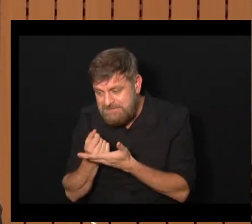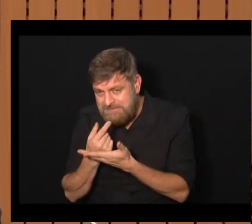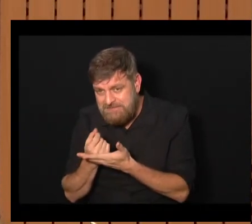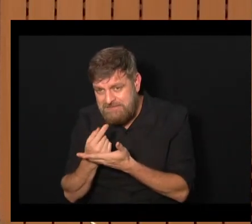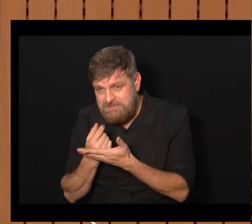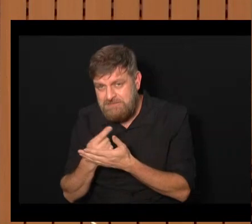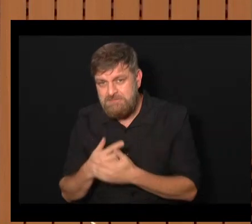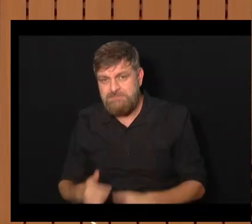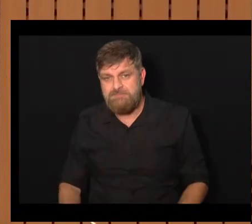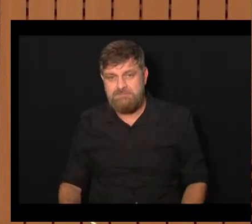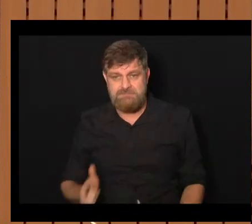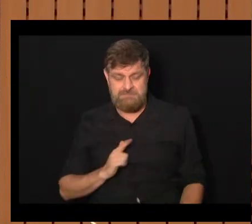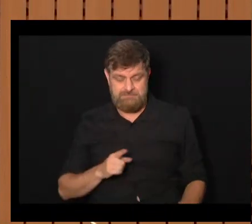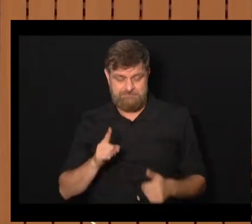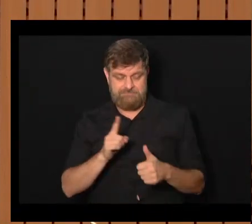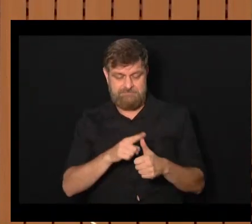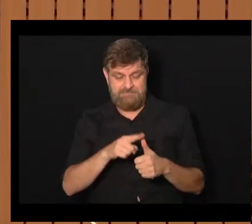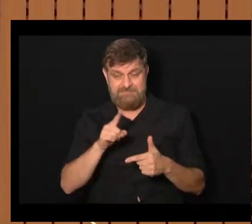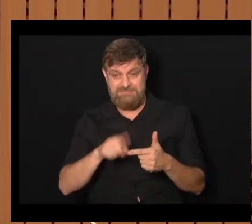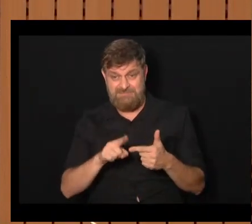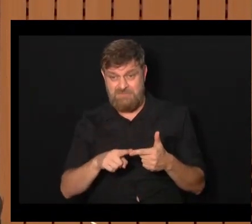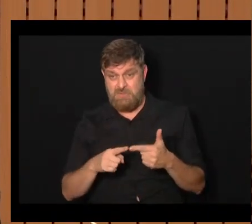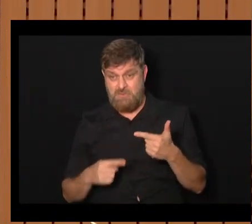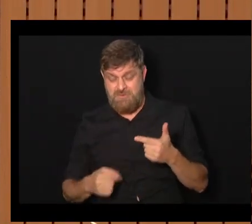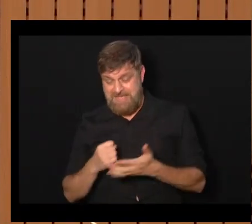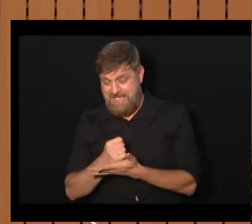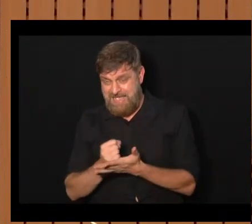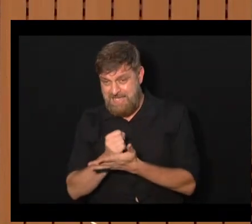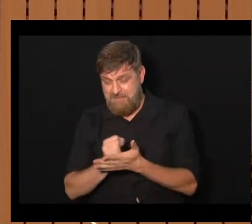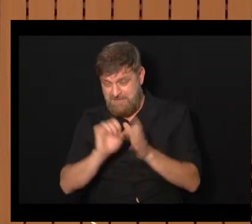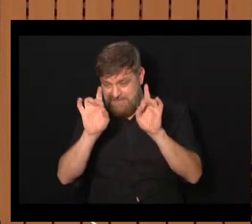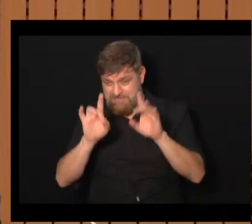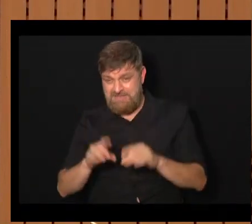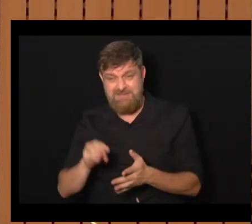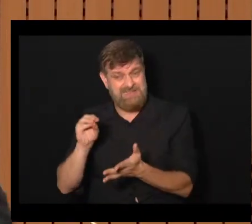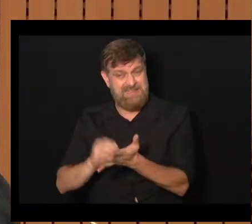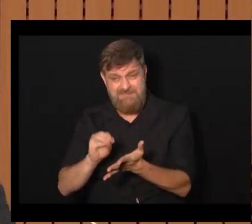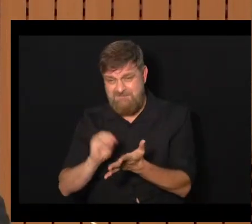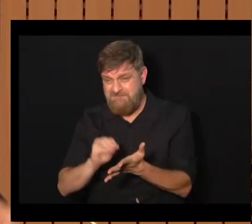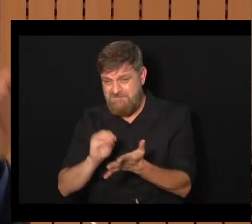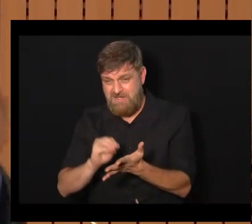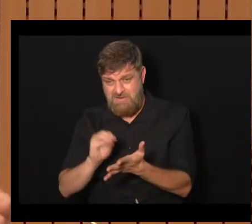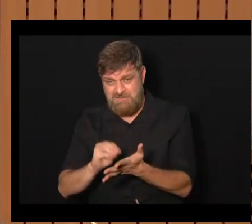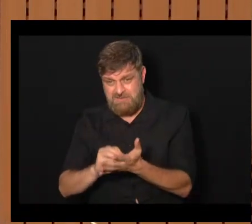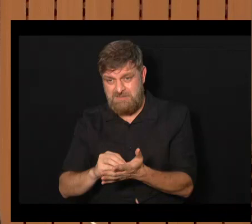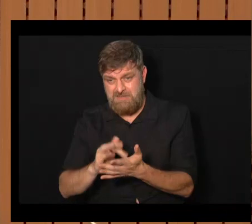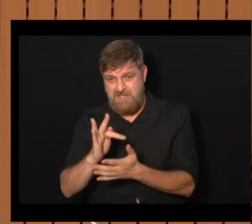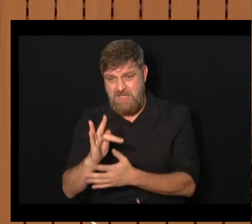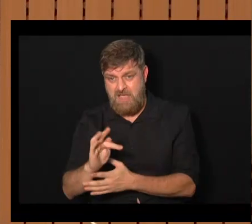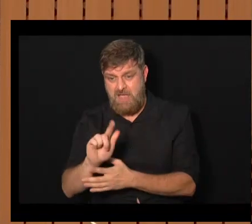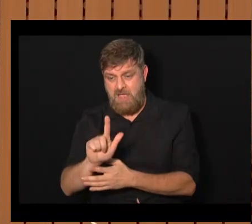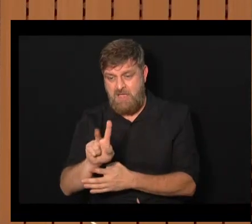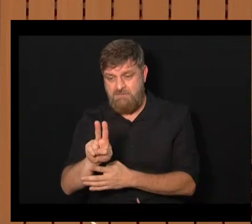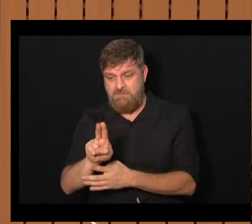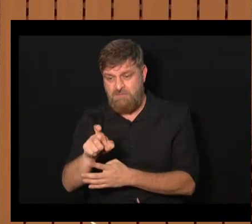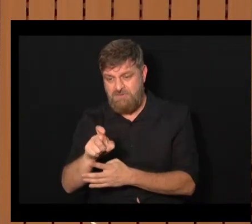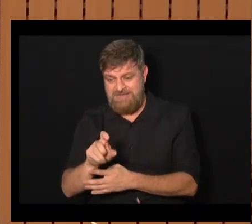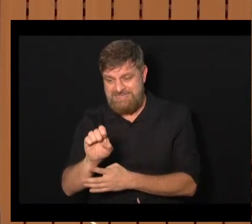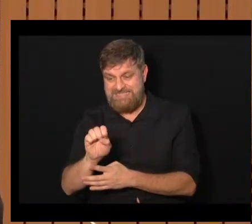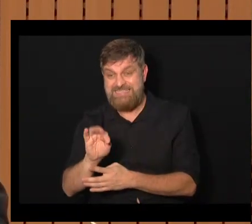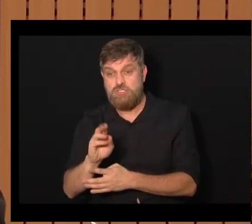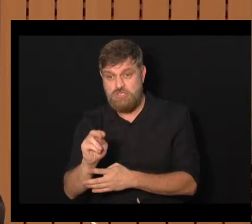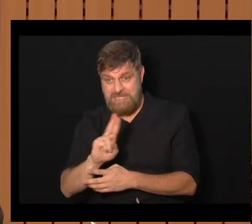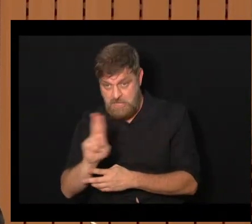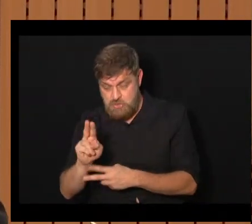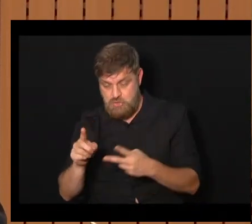nominadamente a fluoxetina e a sertralina, né? A gente está tendo uma falta importante da fluoxetina 20mg e uma falta